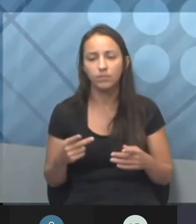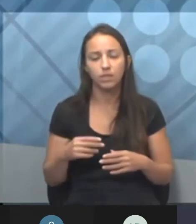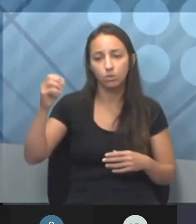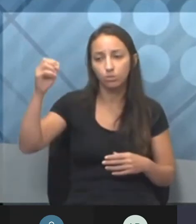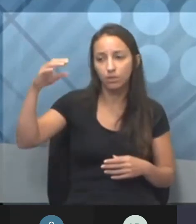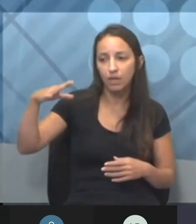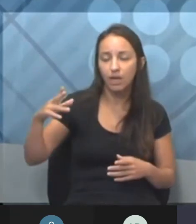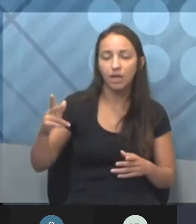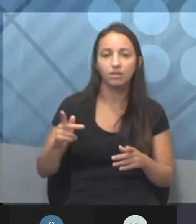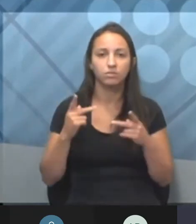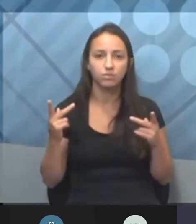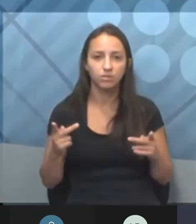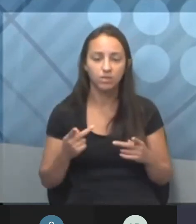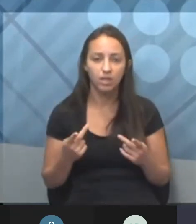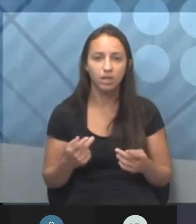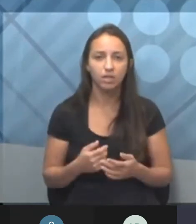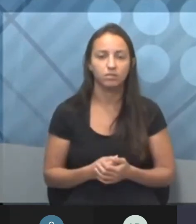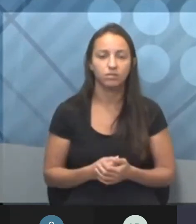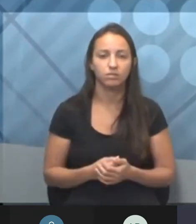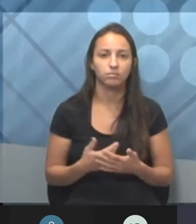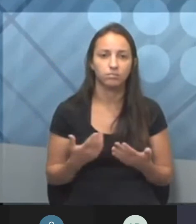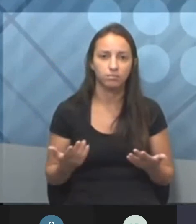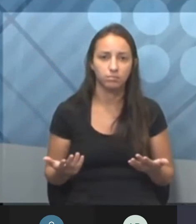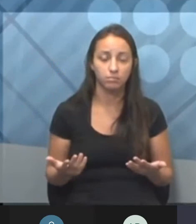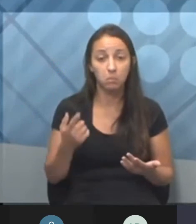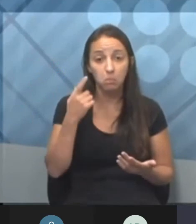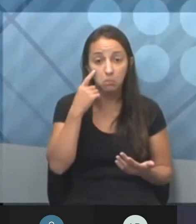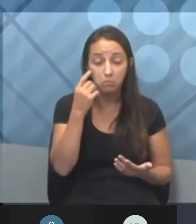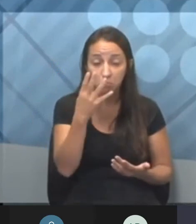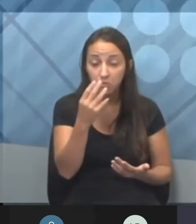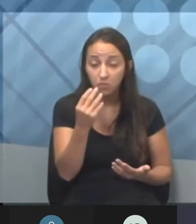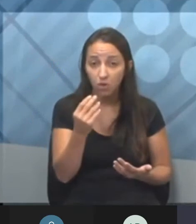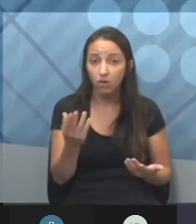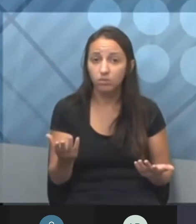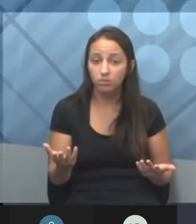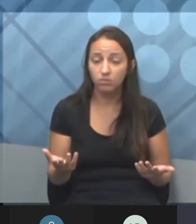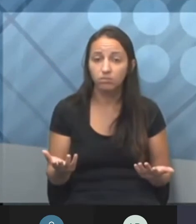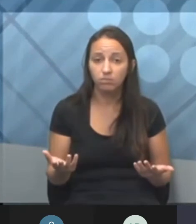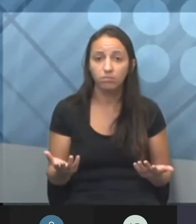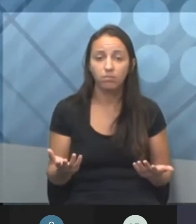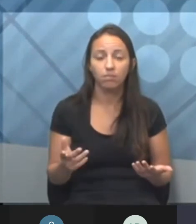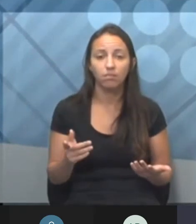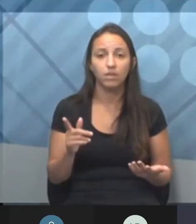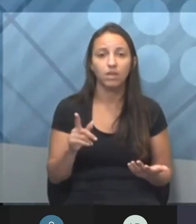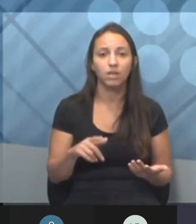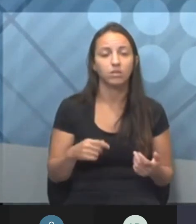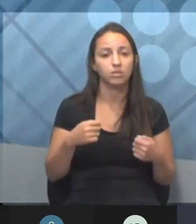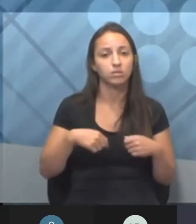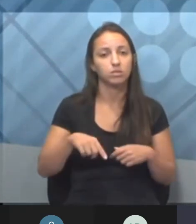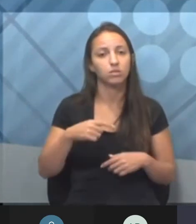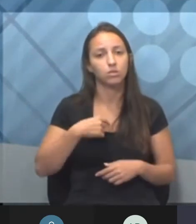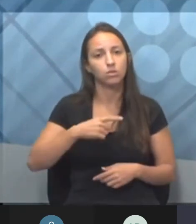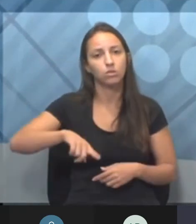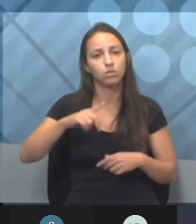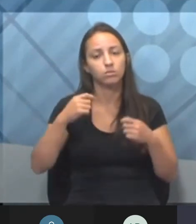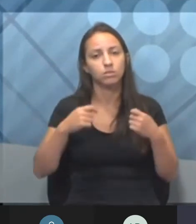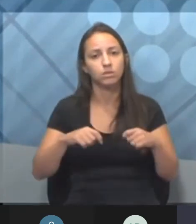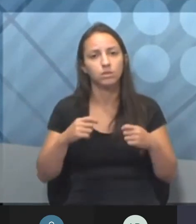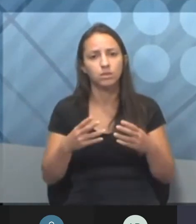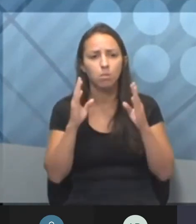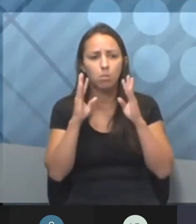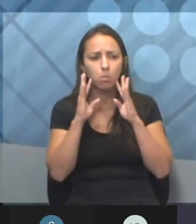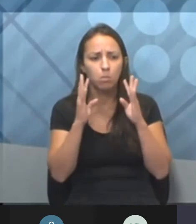bem iluminado e muito bem ventilado. Vejam, por foto, né? Então, é uma questão que realmente nós precisamos